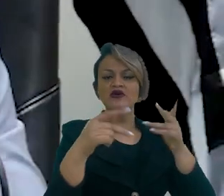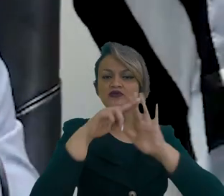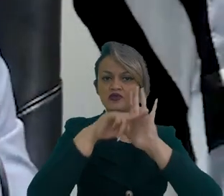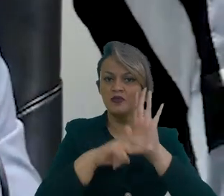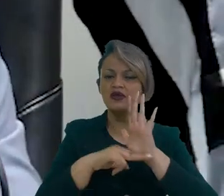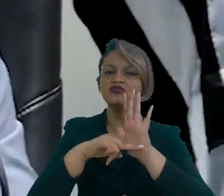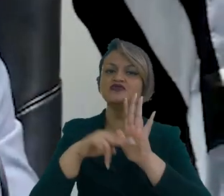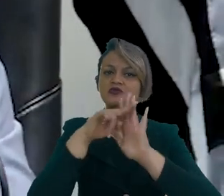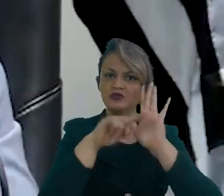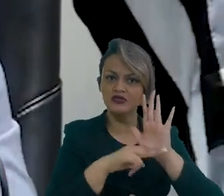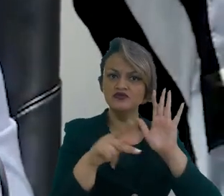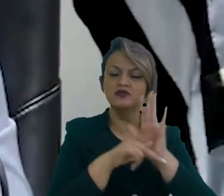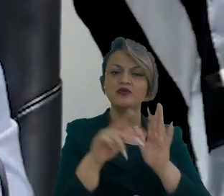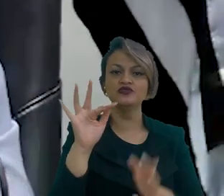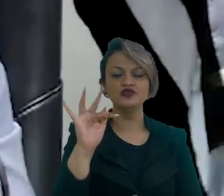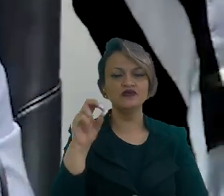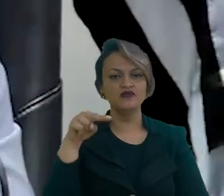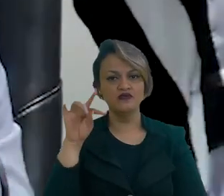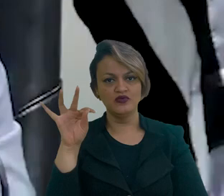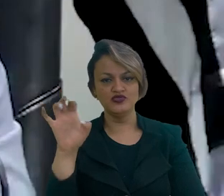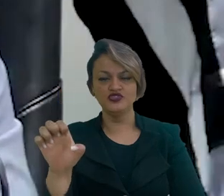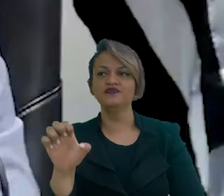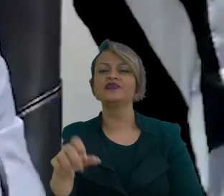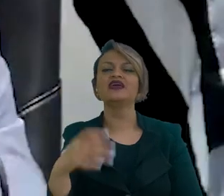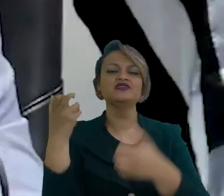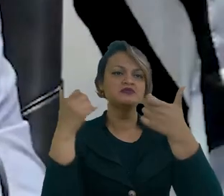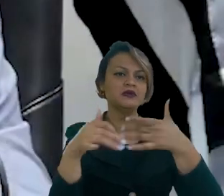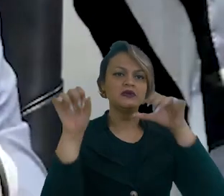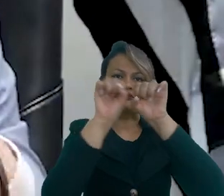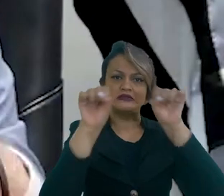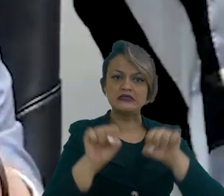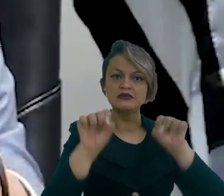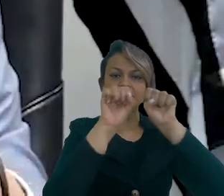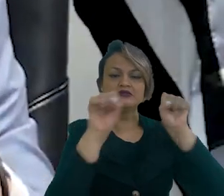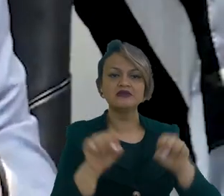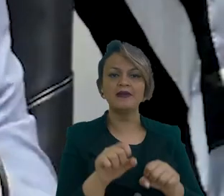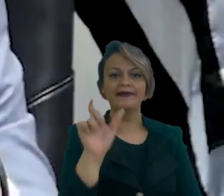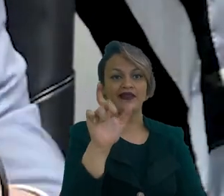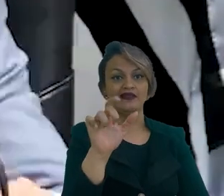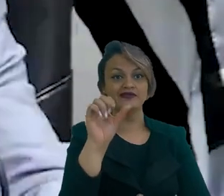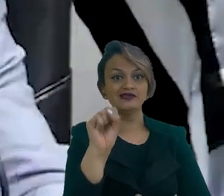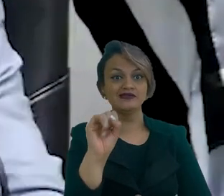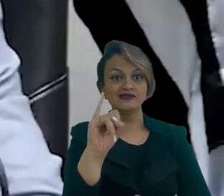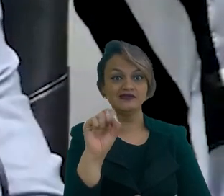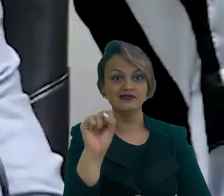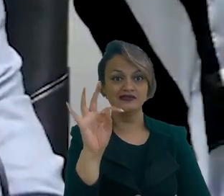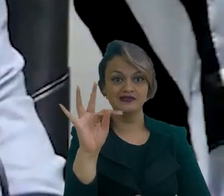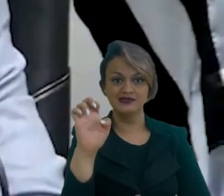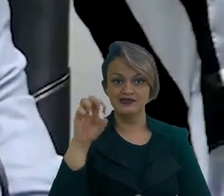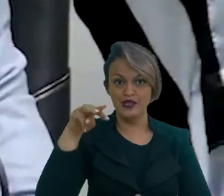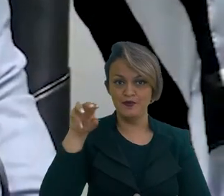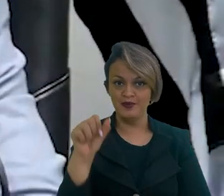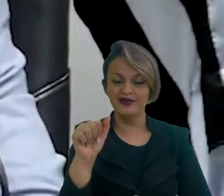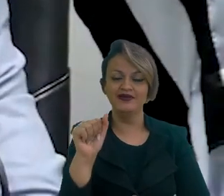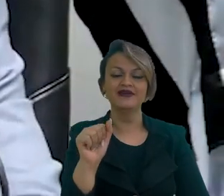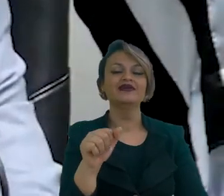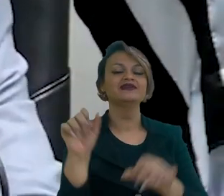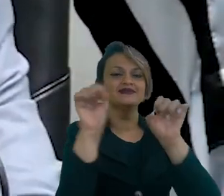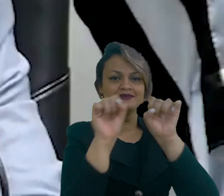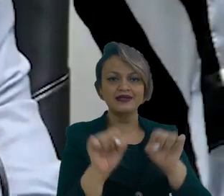desse conjunto normativo de fontes né falamos muito de sistema Essa realmente é uma palavra que